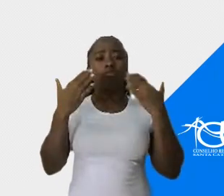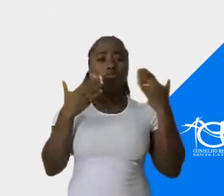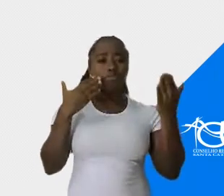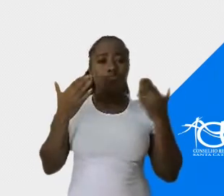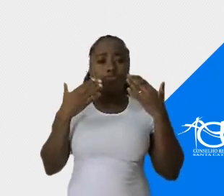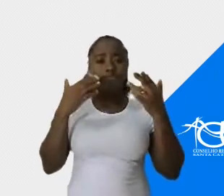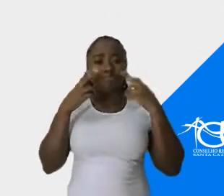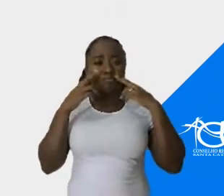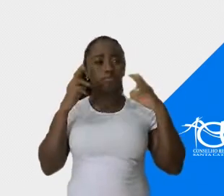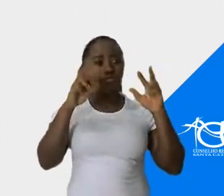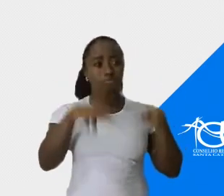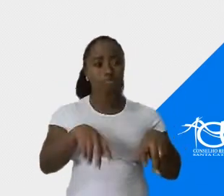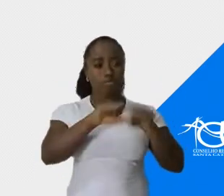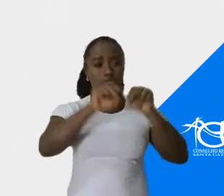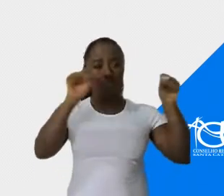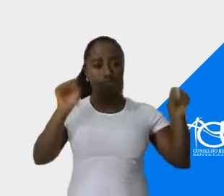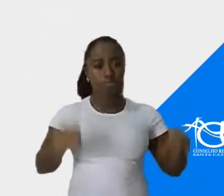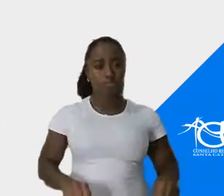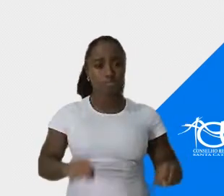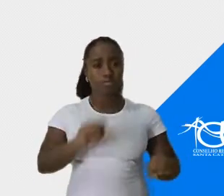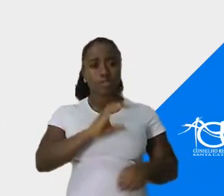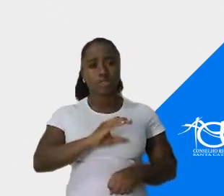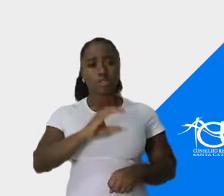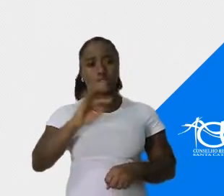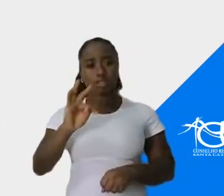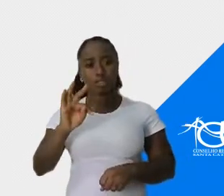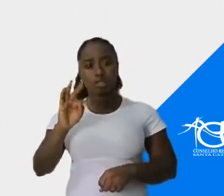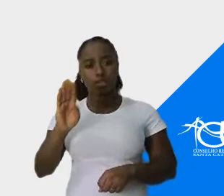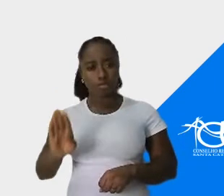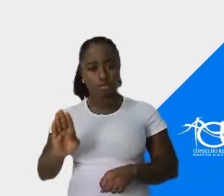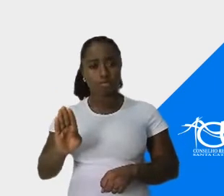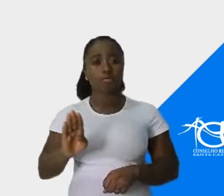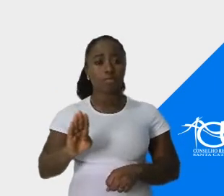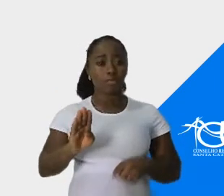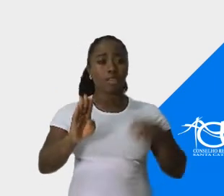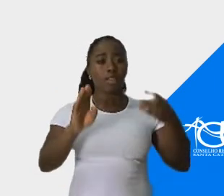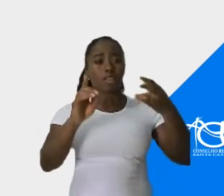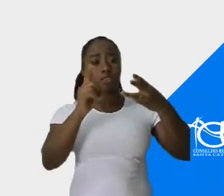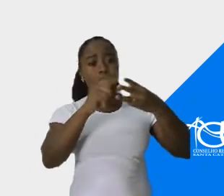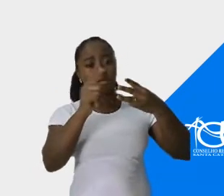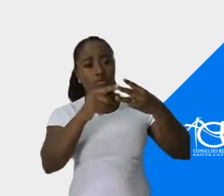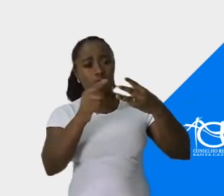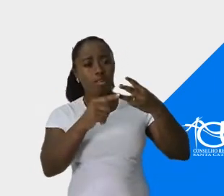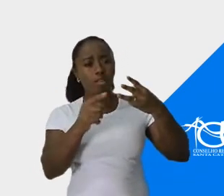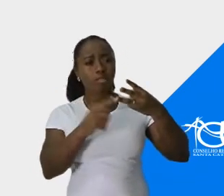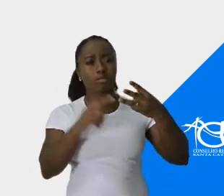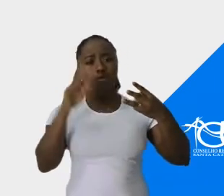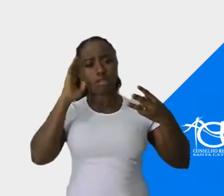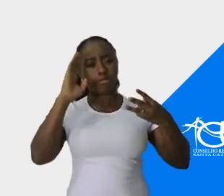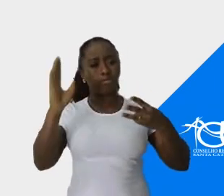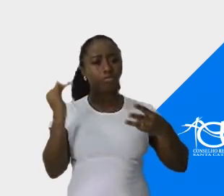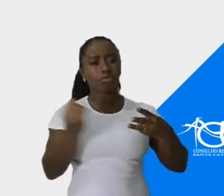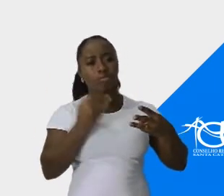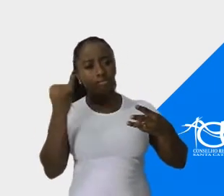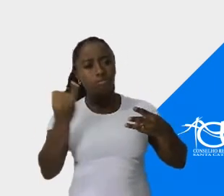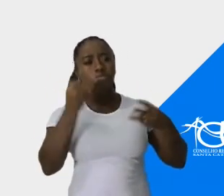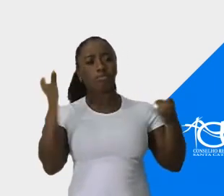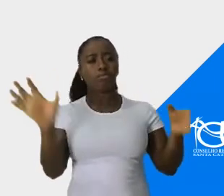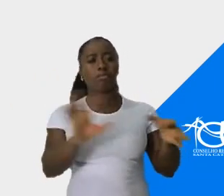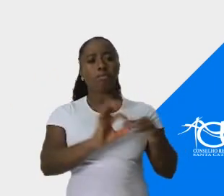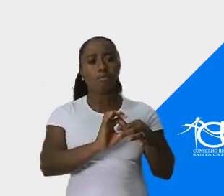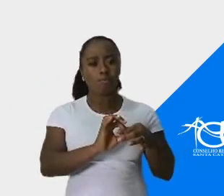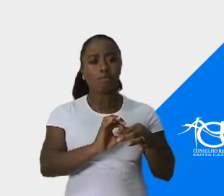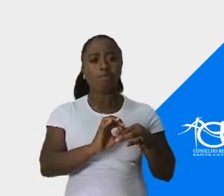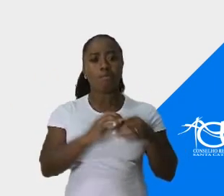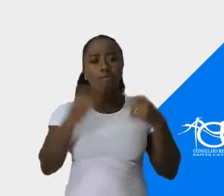tem que compreender que há três elementos que devem ser permanentemente relacionados: os elementos do ambiente de